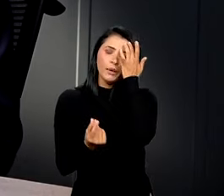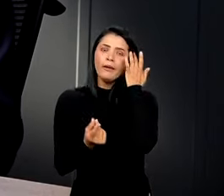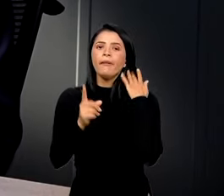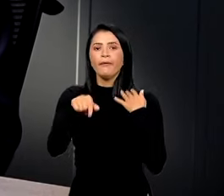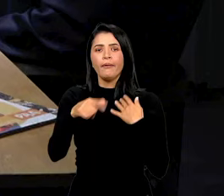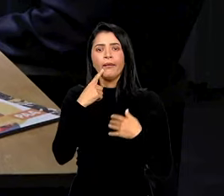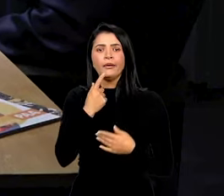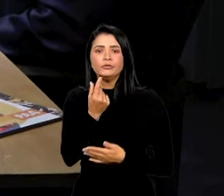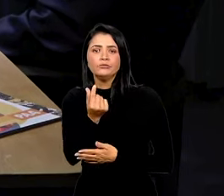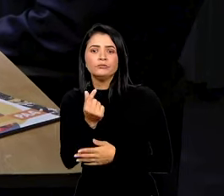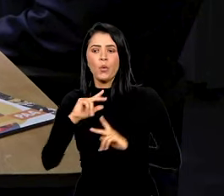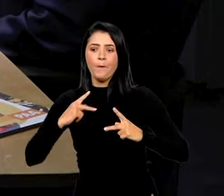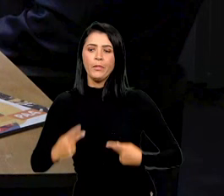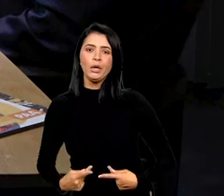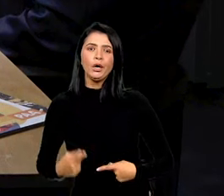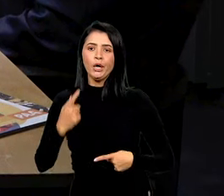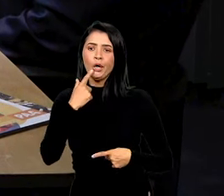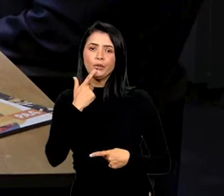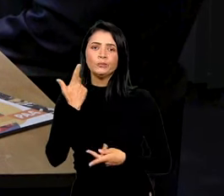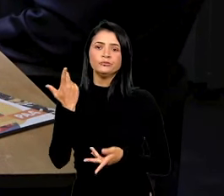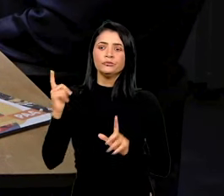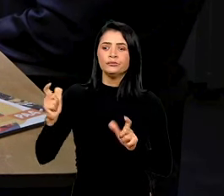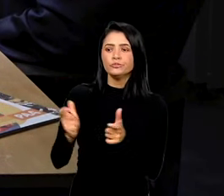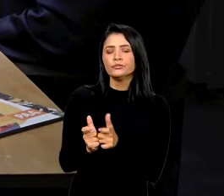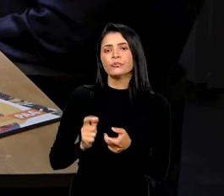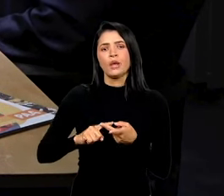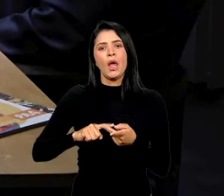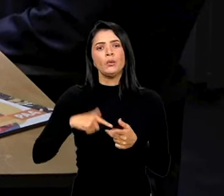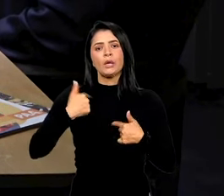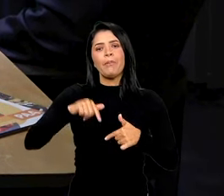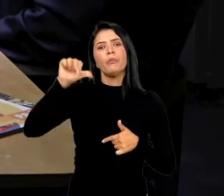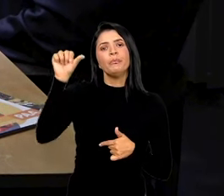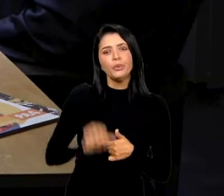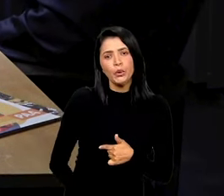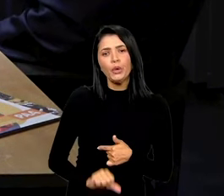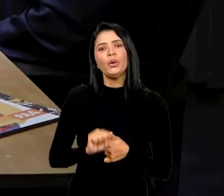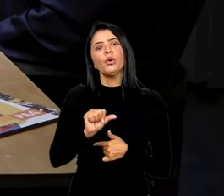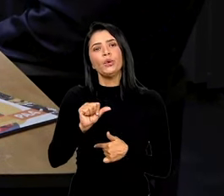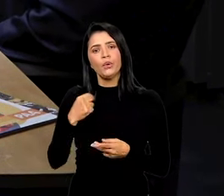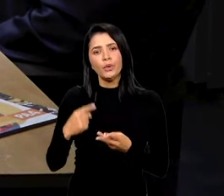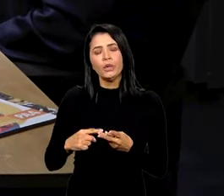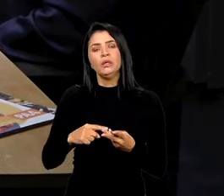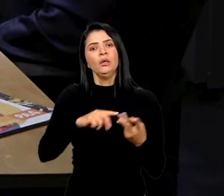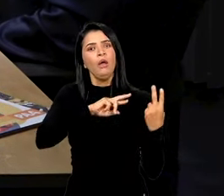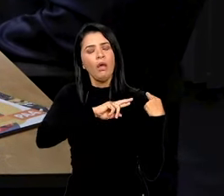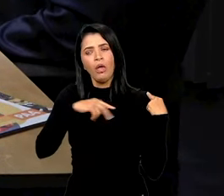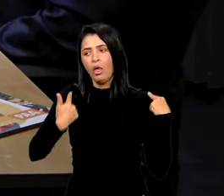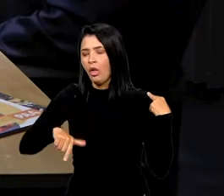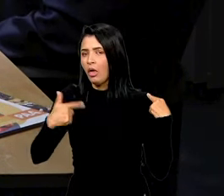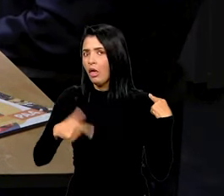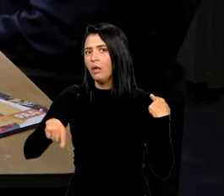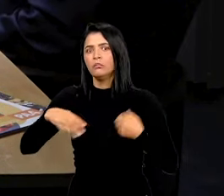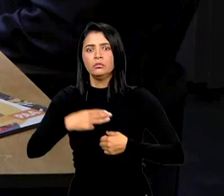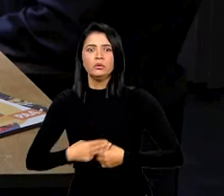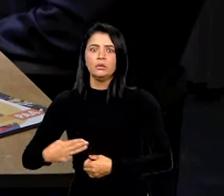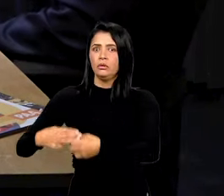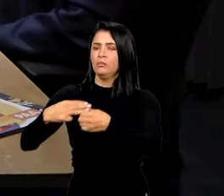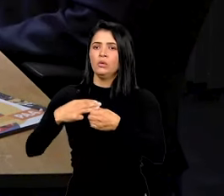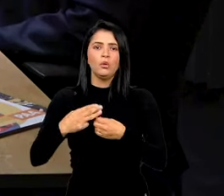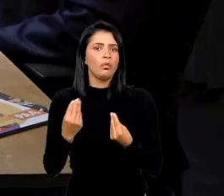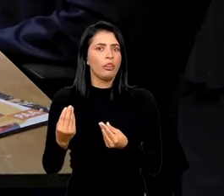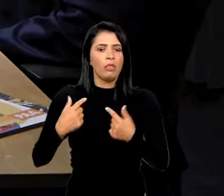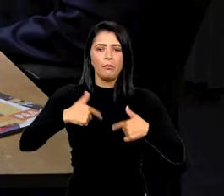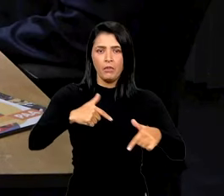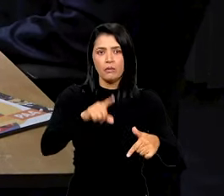humanos, de piora da qualidade no trabalho ofertado, sobrecarga dos municípios, e é importante para quem